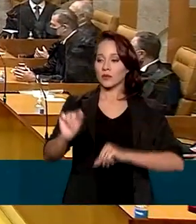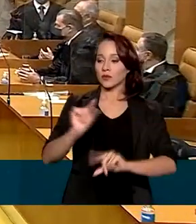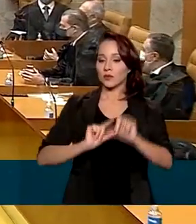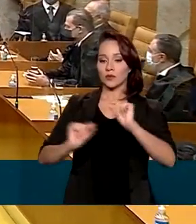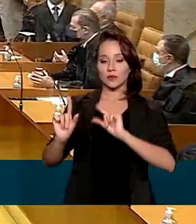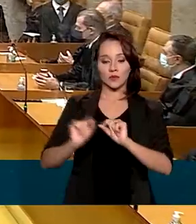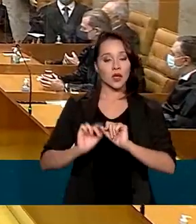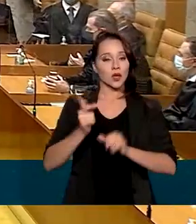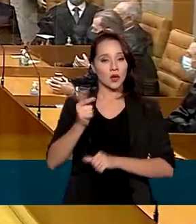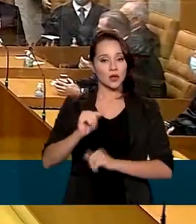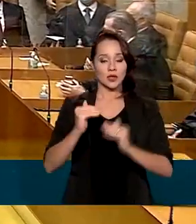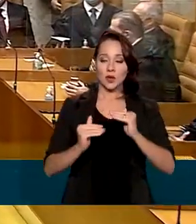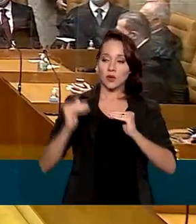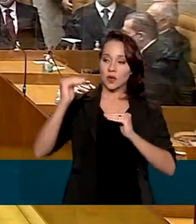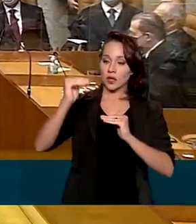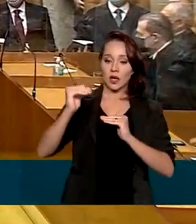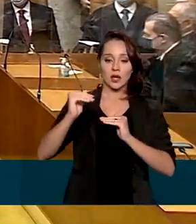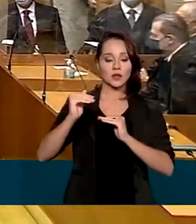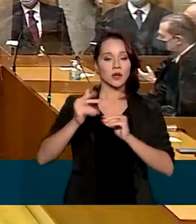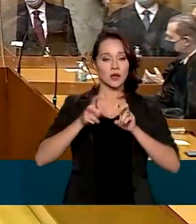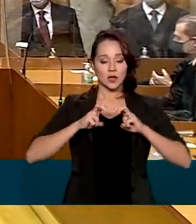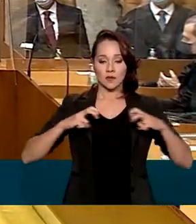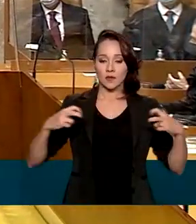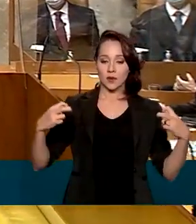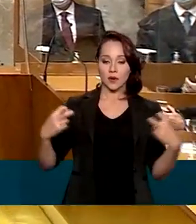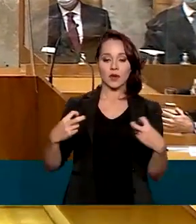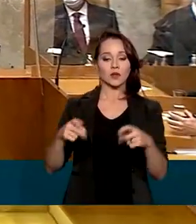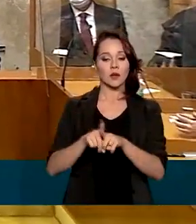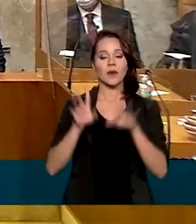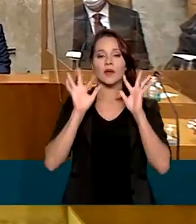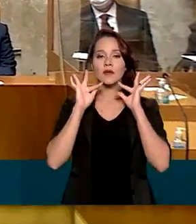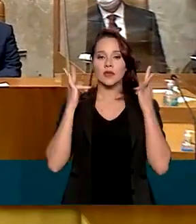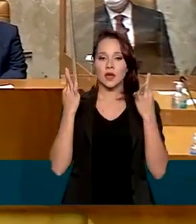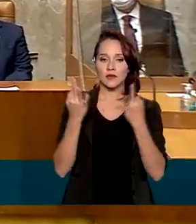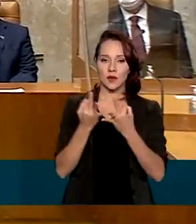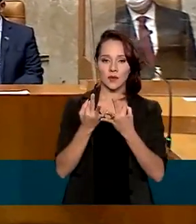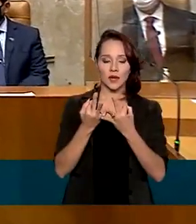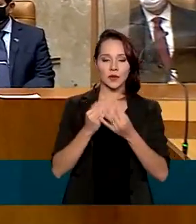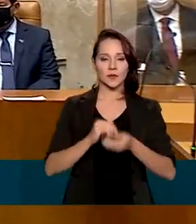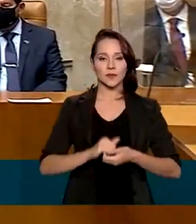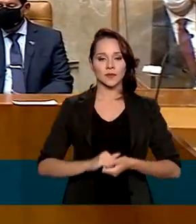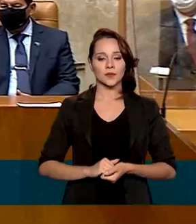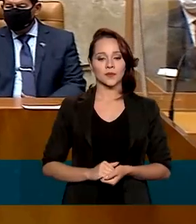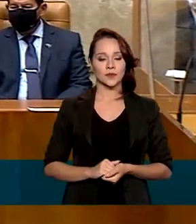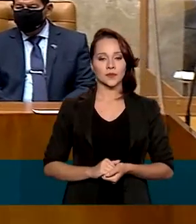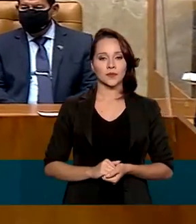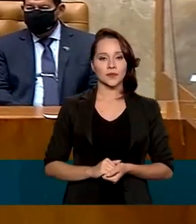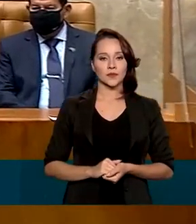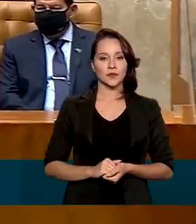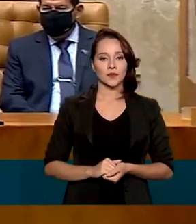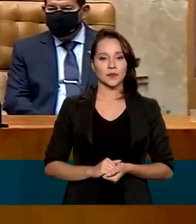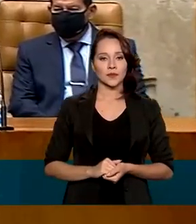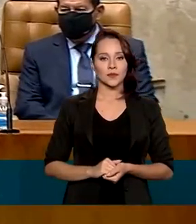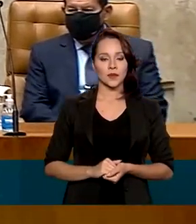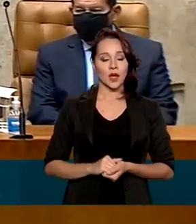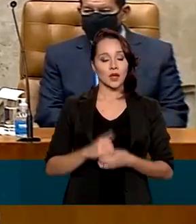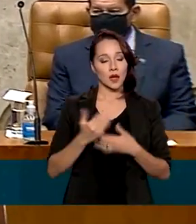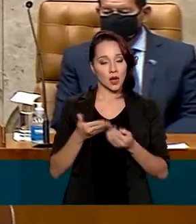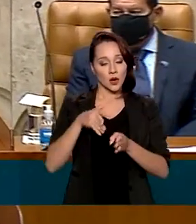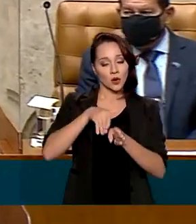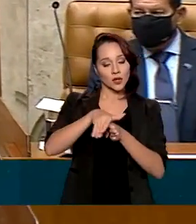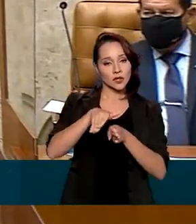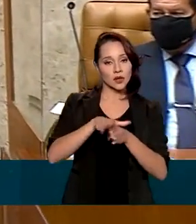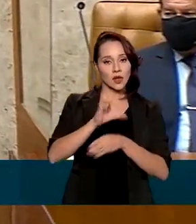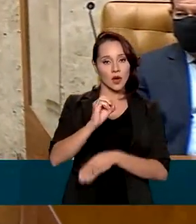demais autoridades que compõem a mesa, bem como dos familiares do empossado. Em atendimento às orientações